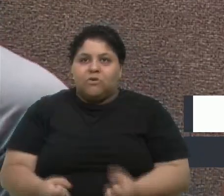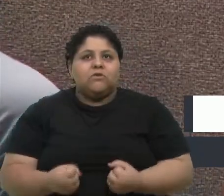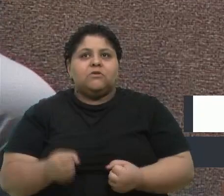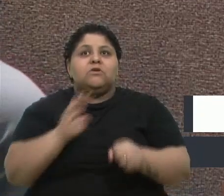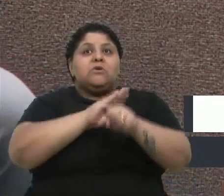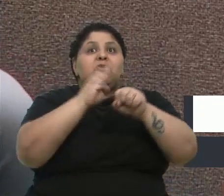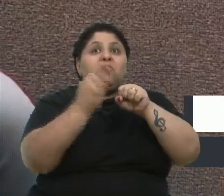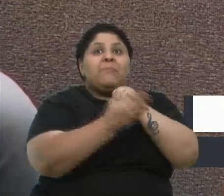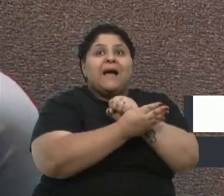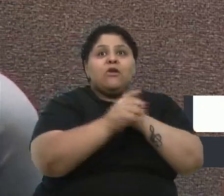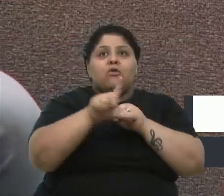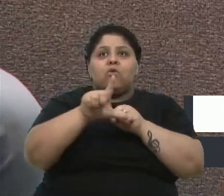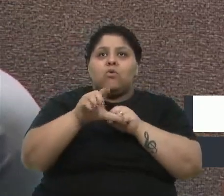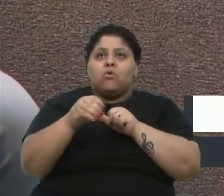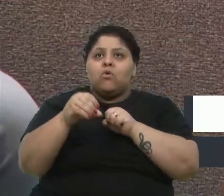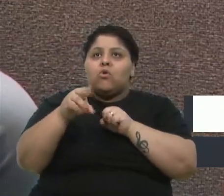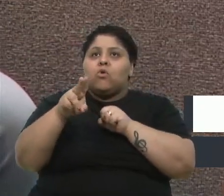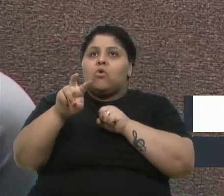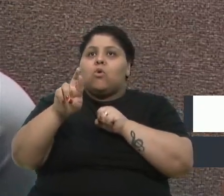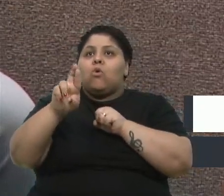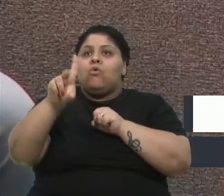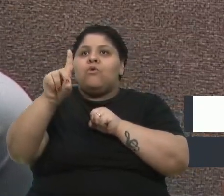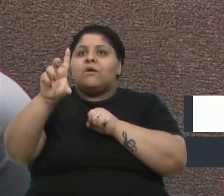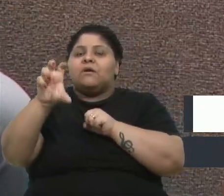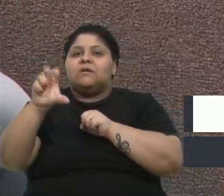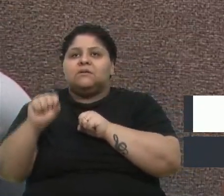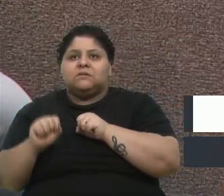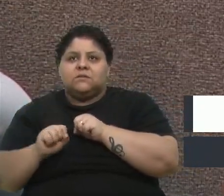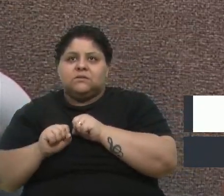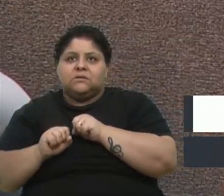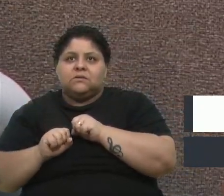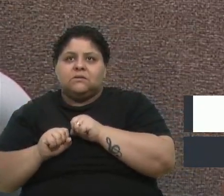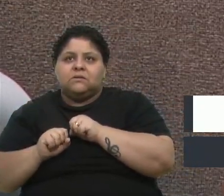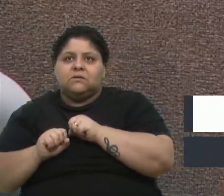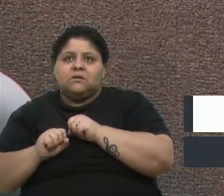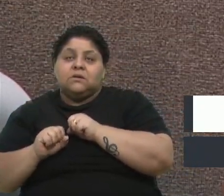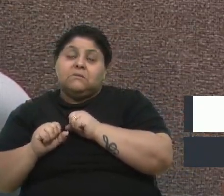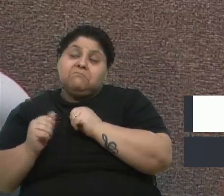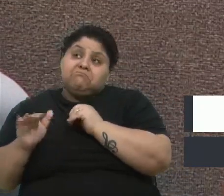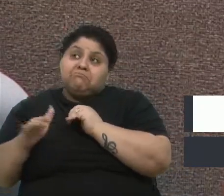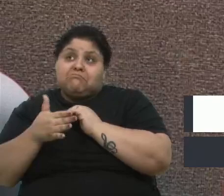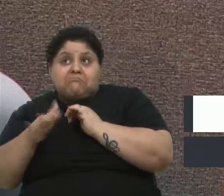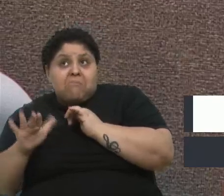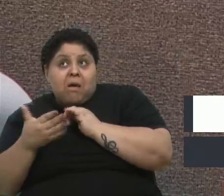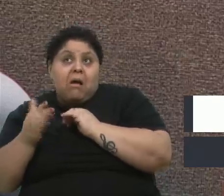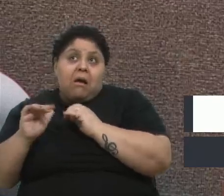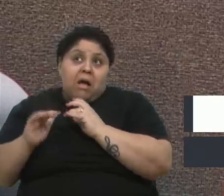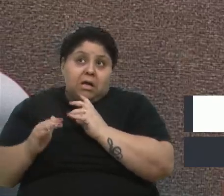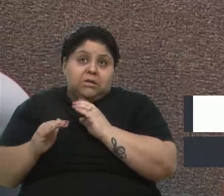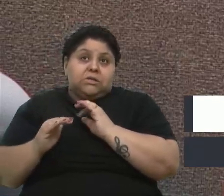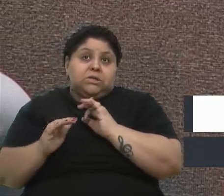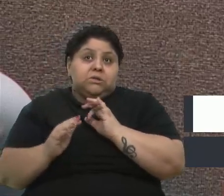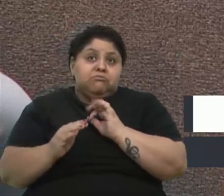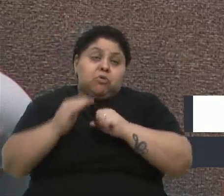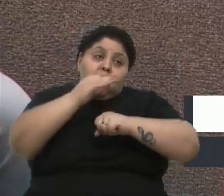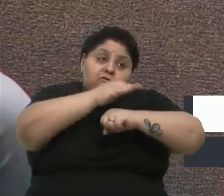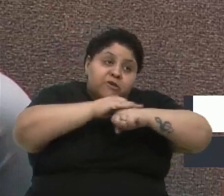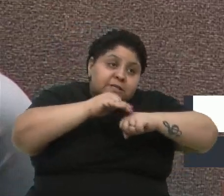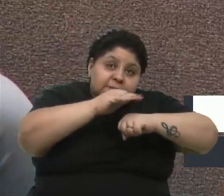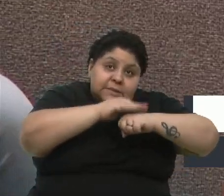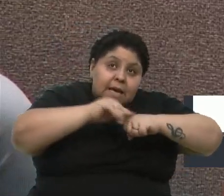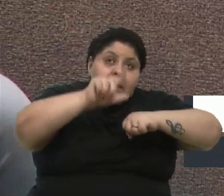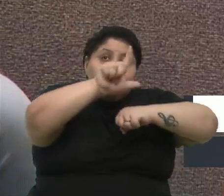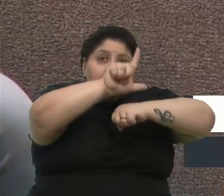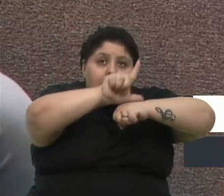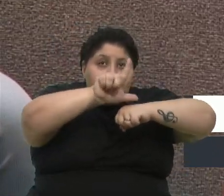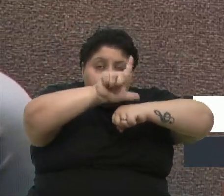de Lourdes. Ele estava no bairro de Lourdes. Talvez houve ali um processo de talvez conversar com os comerciantes, houve essa falha